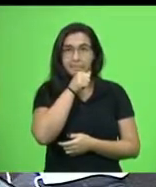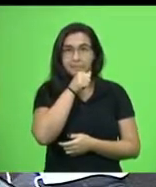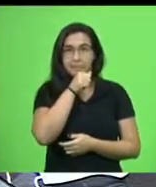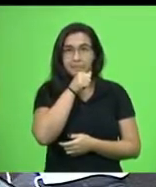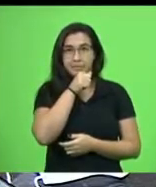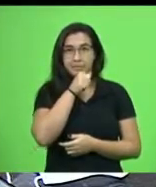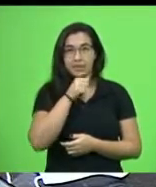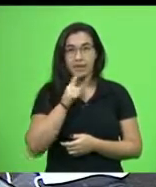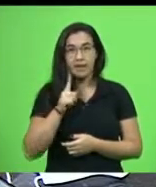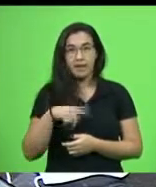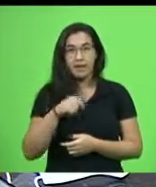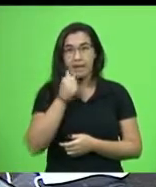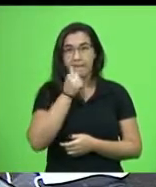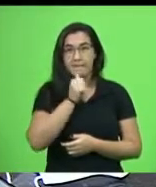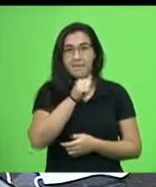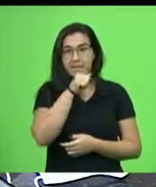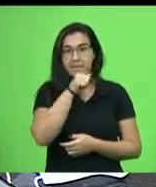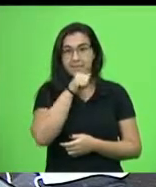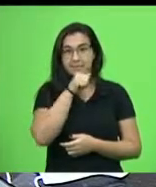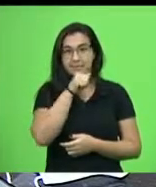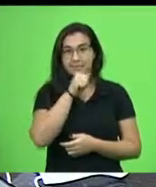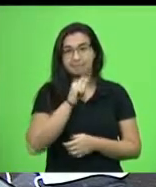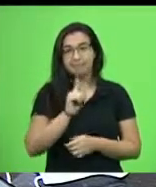mãe sempre é mãe, mas eu acompanhava